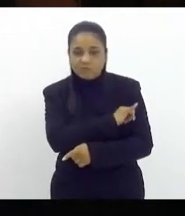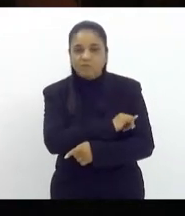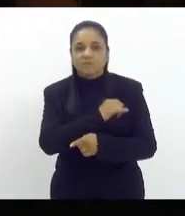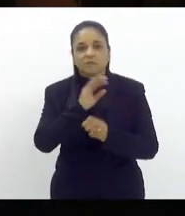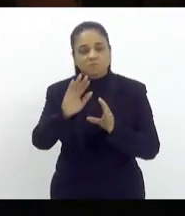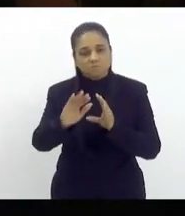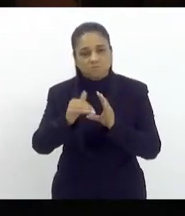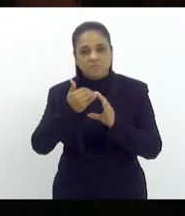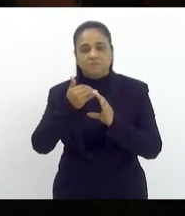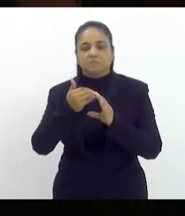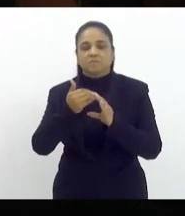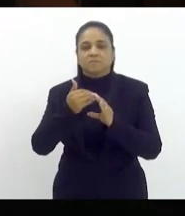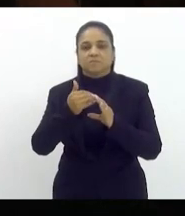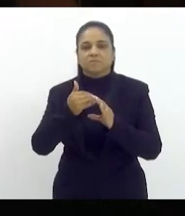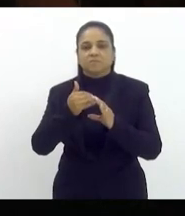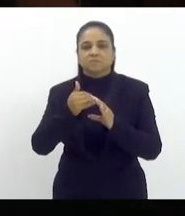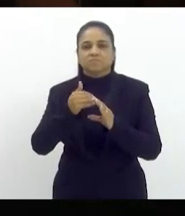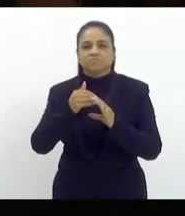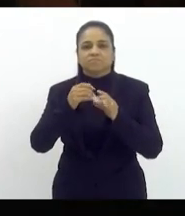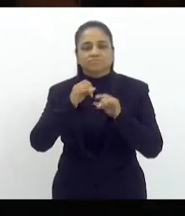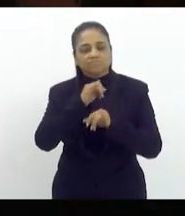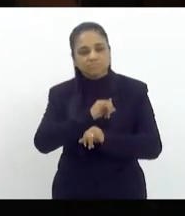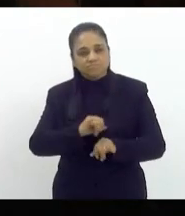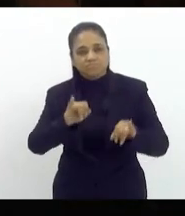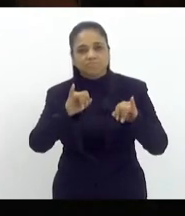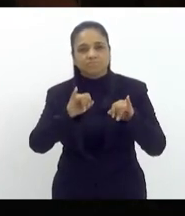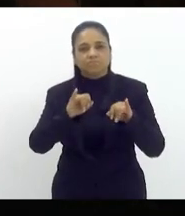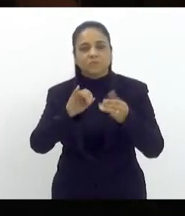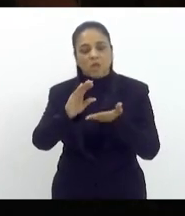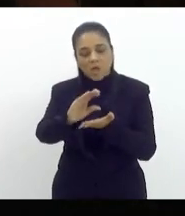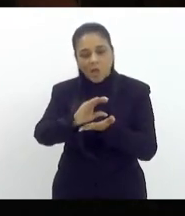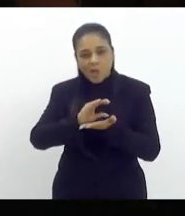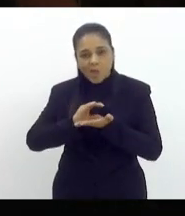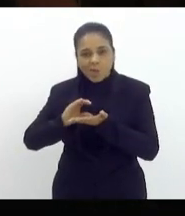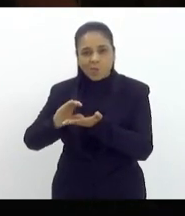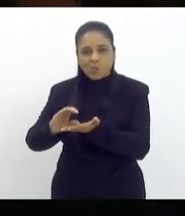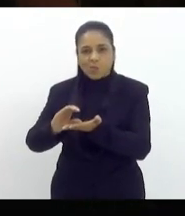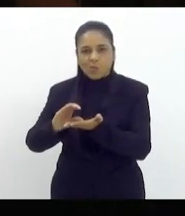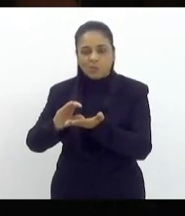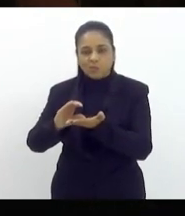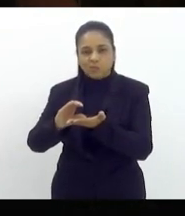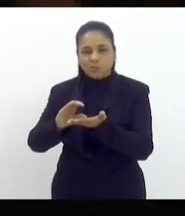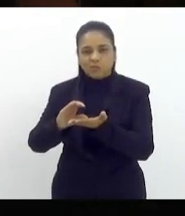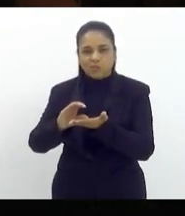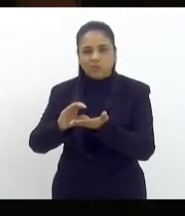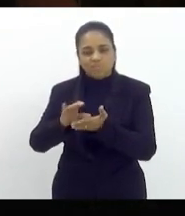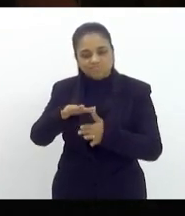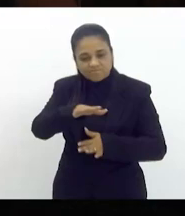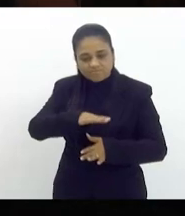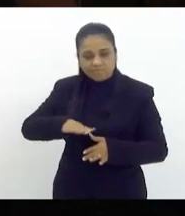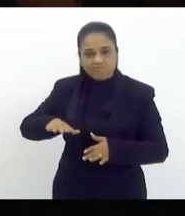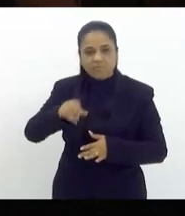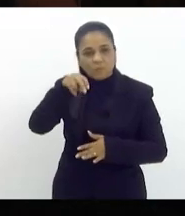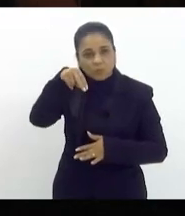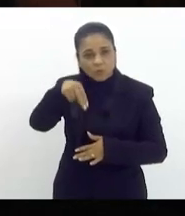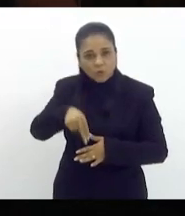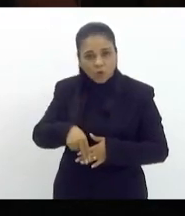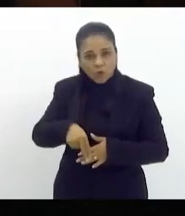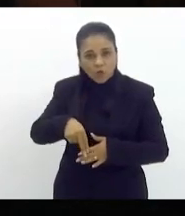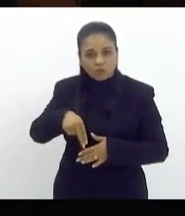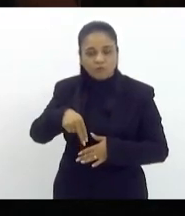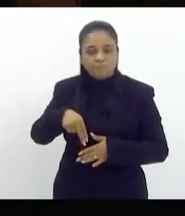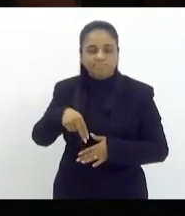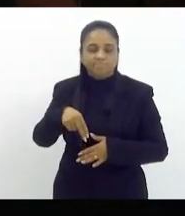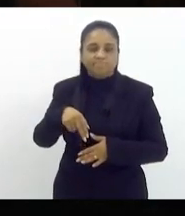envio de mensagem dispondo sobre a destinação de recurso para atender a demanda que há na região norte Fluminense pela